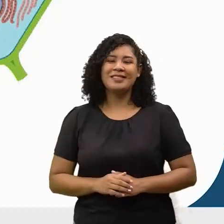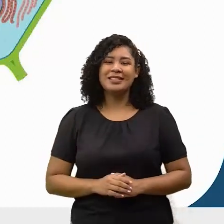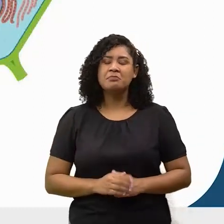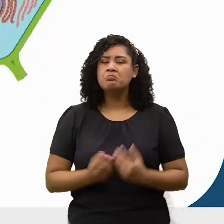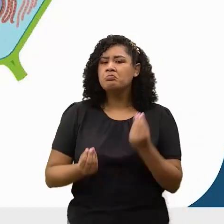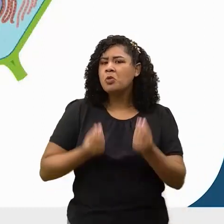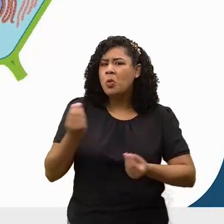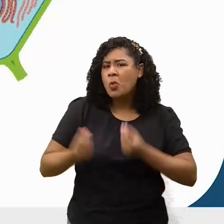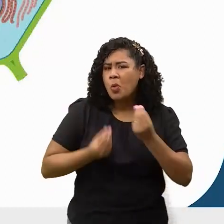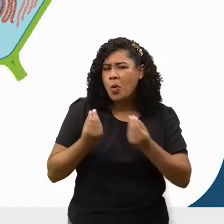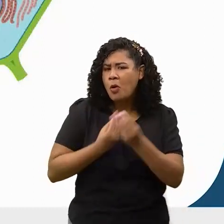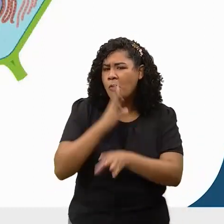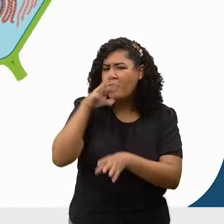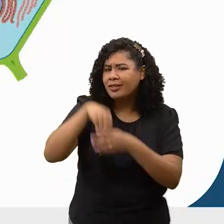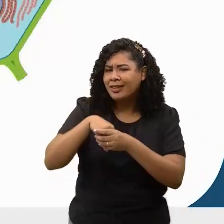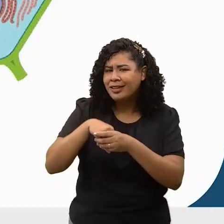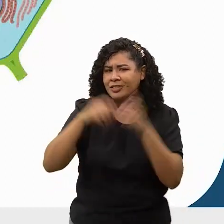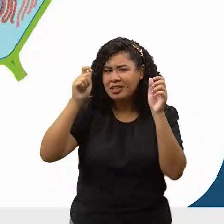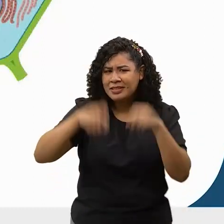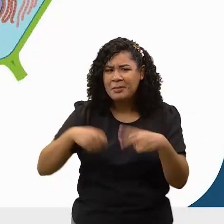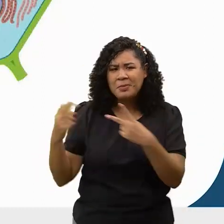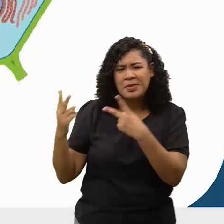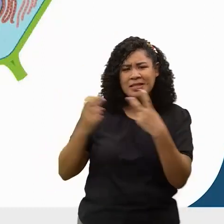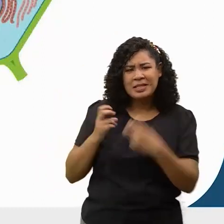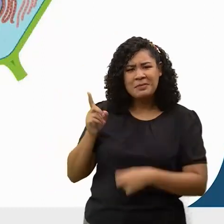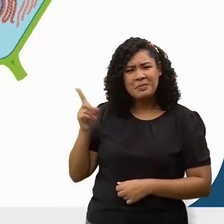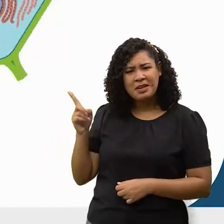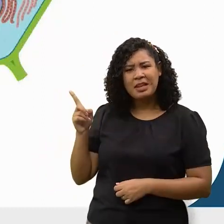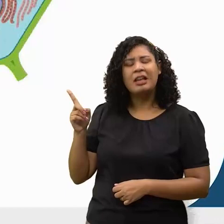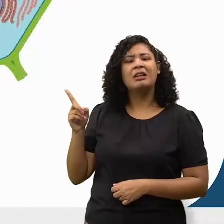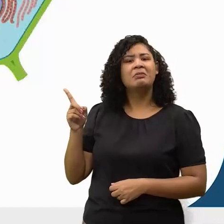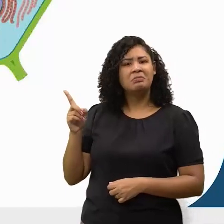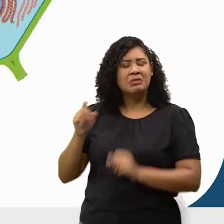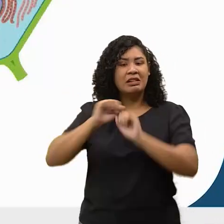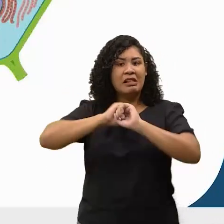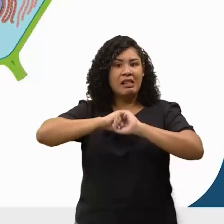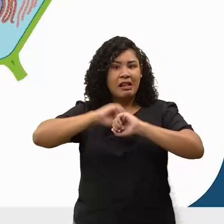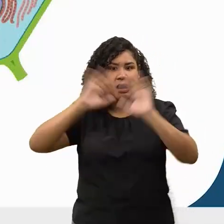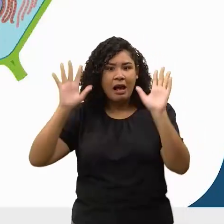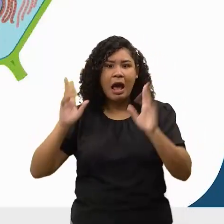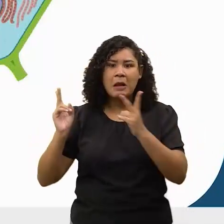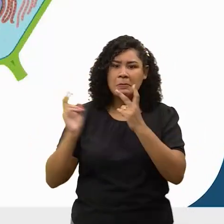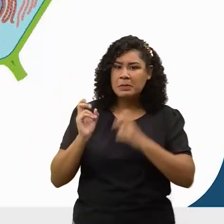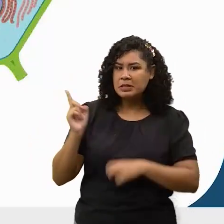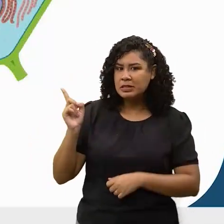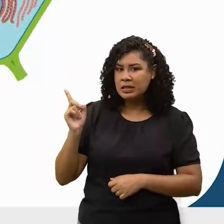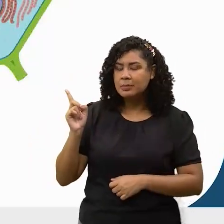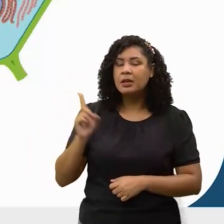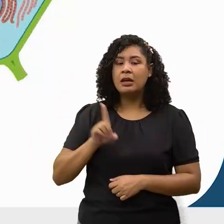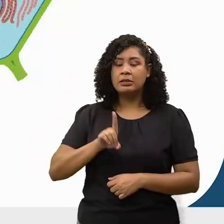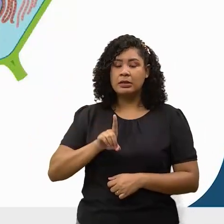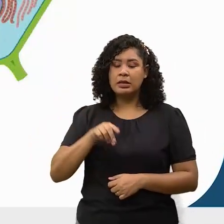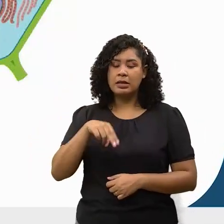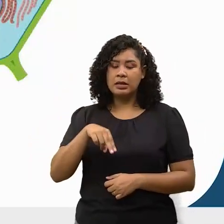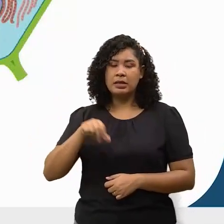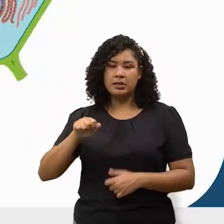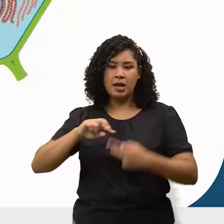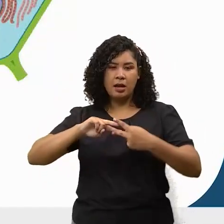estruturas são essas, ó. Então é bem perceptível que o DNA nas